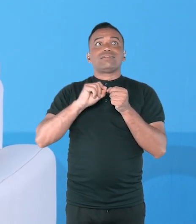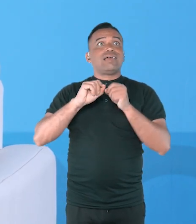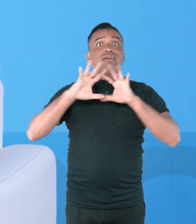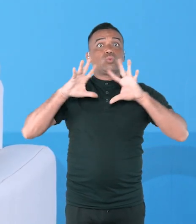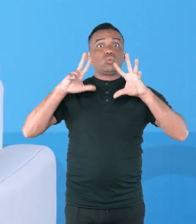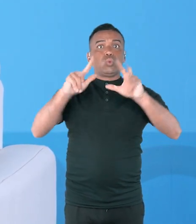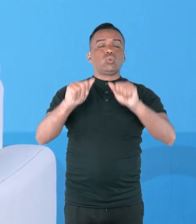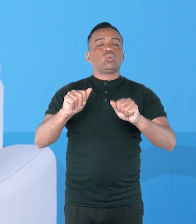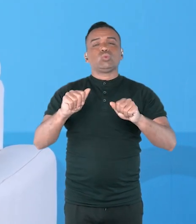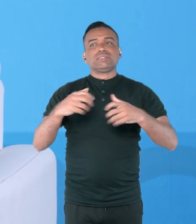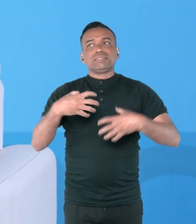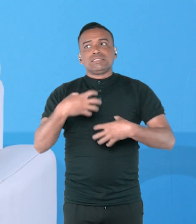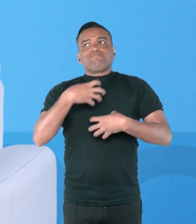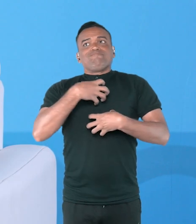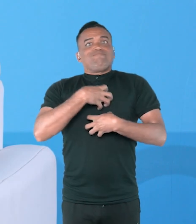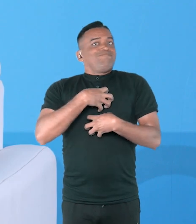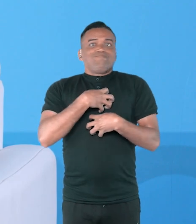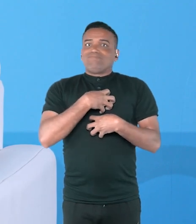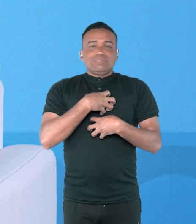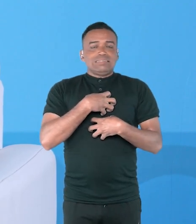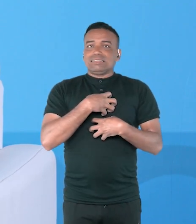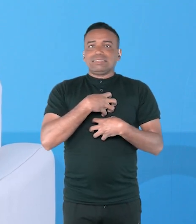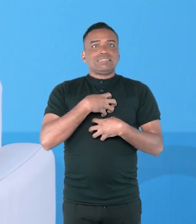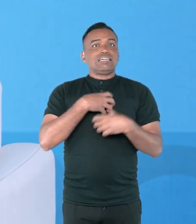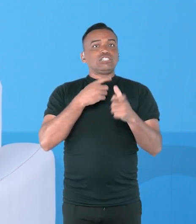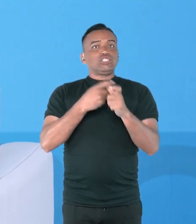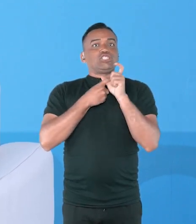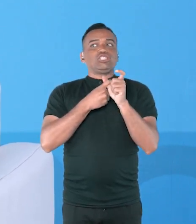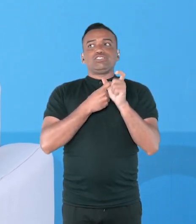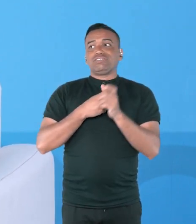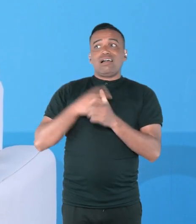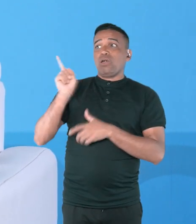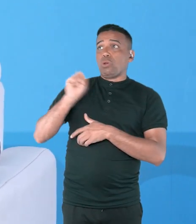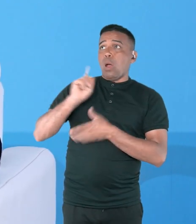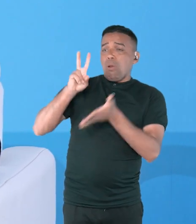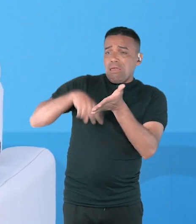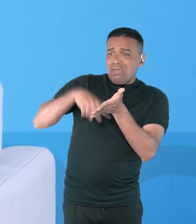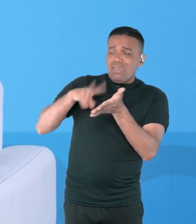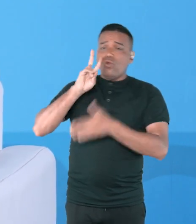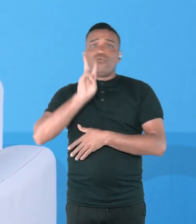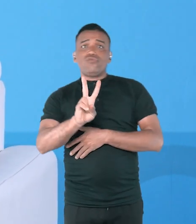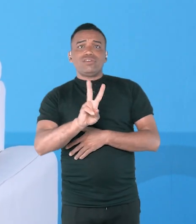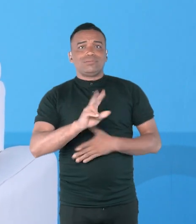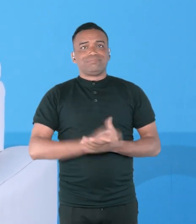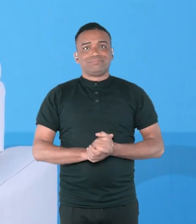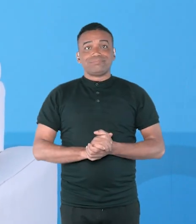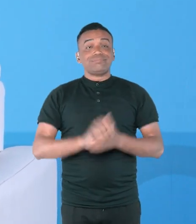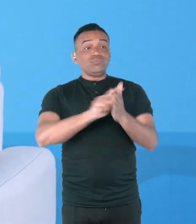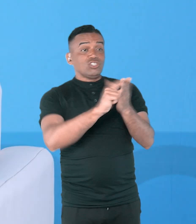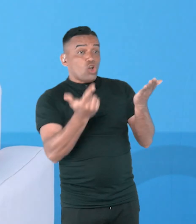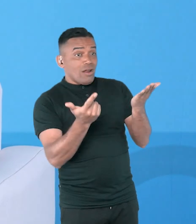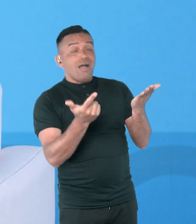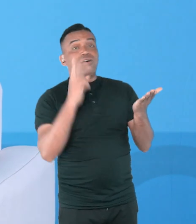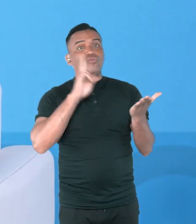tudo e acabando todos os dias com essa sensação de dívida com a gente mesma. Não li, eu não vi. Por quê? Porque você no